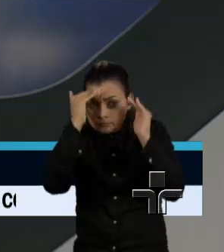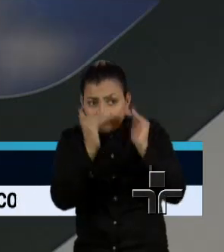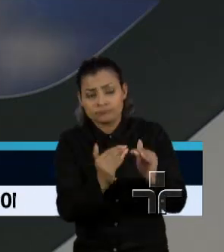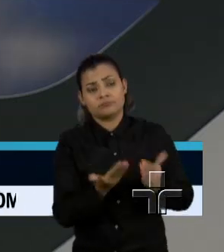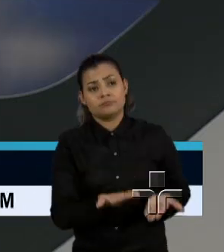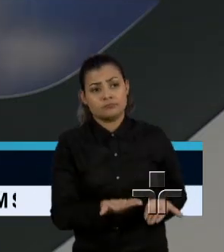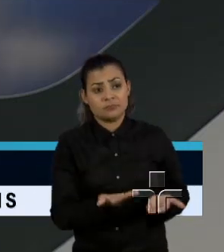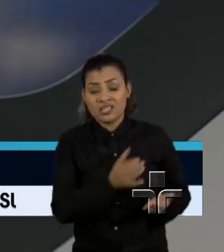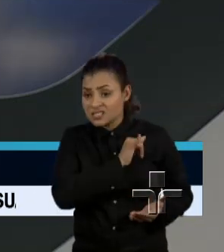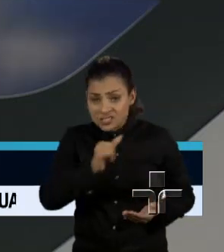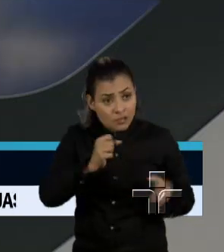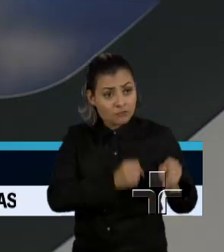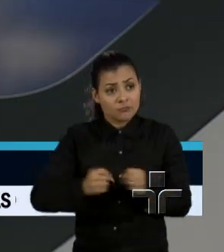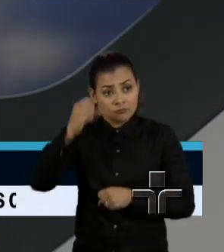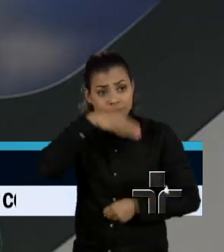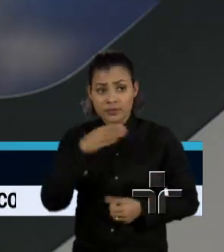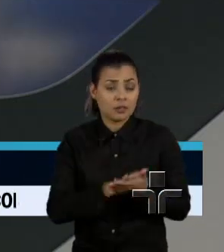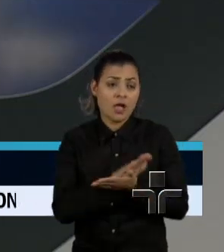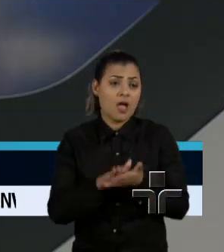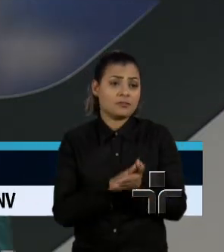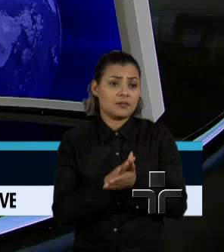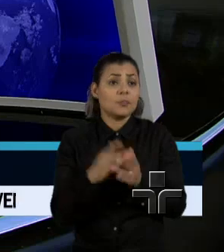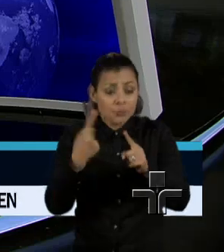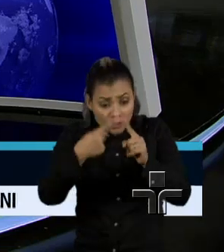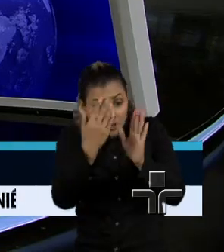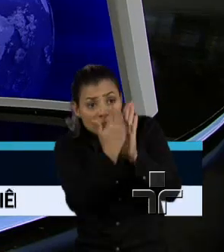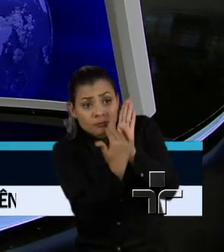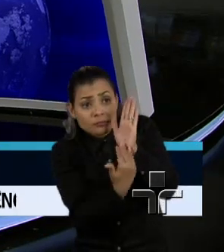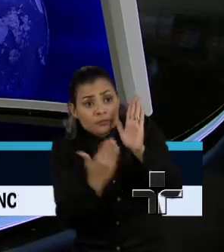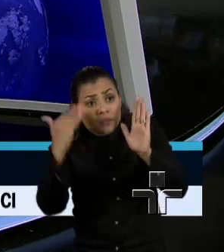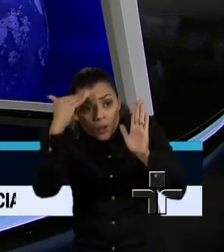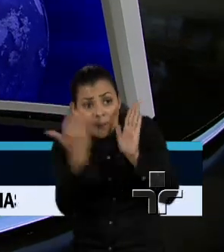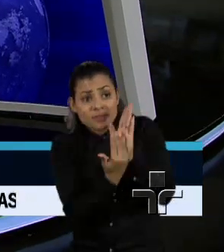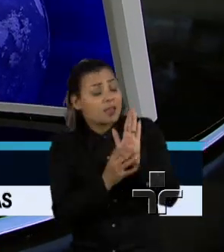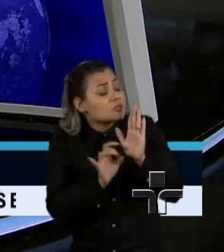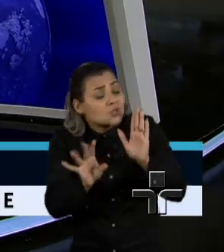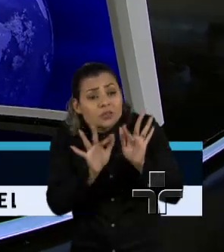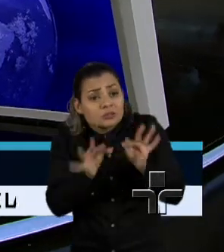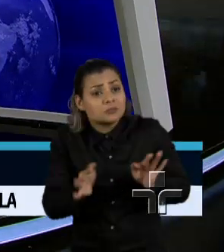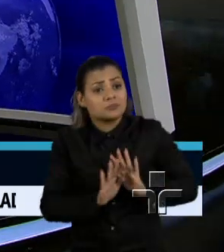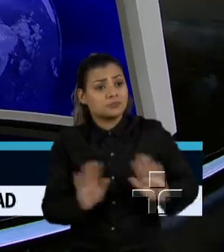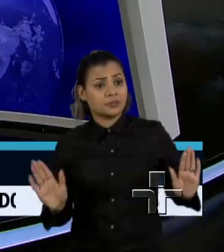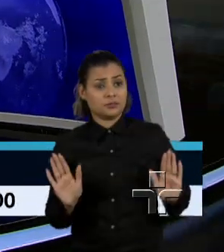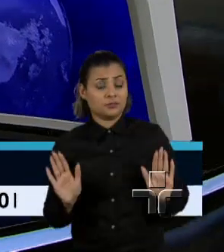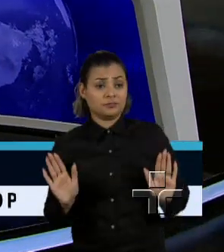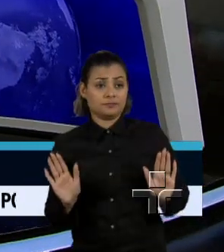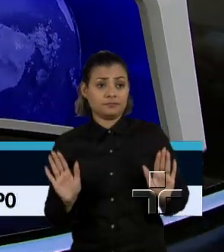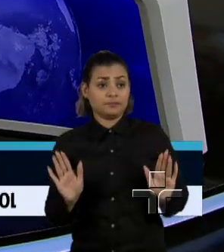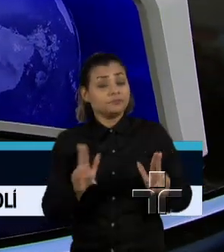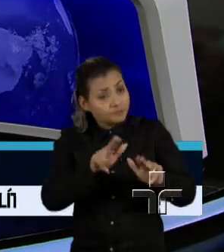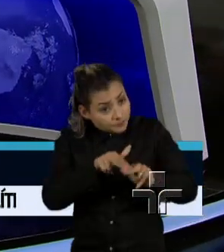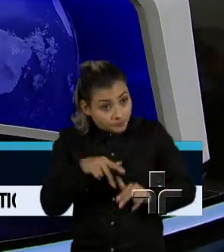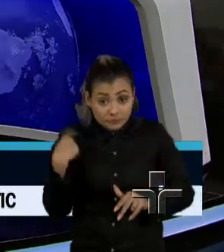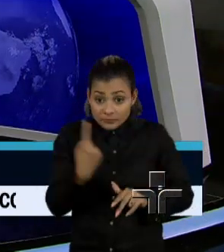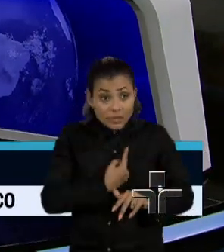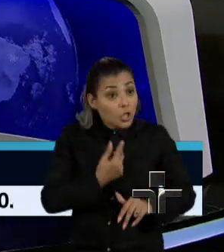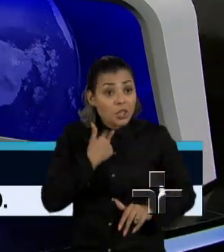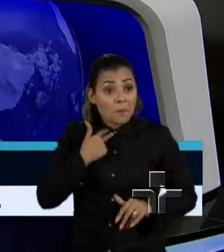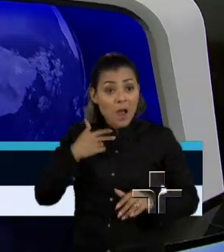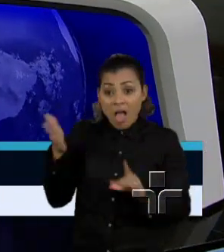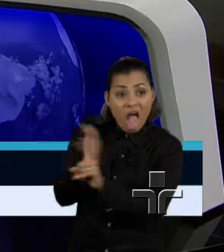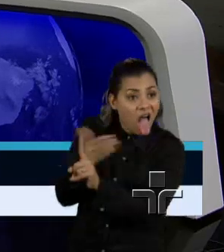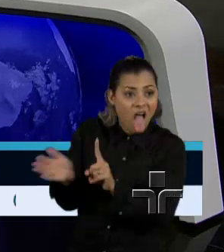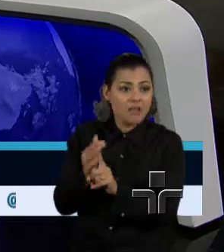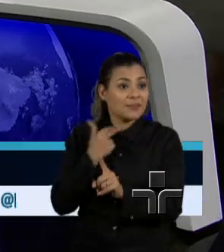vai cometer abuso de autoridade, porque está tudo aí no nosso ordenamento jurídico. Você vai até um determinado ponto.